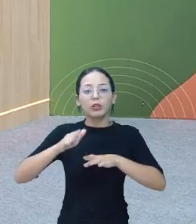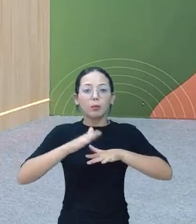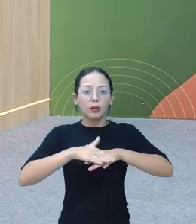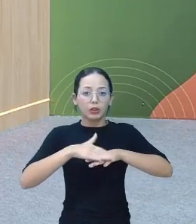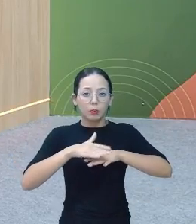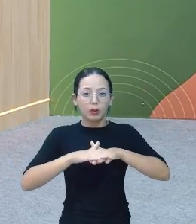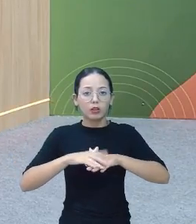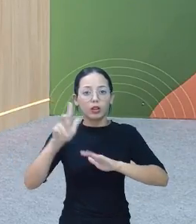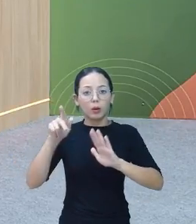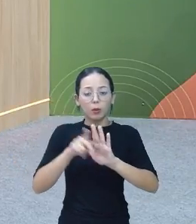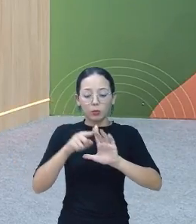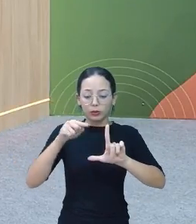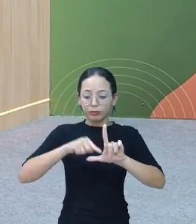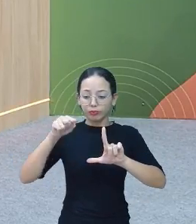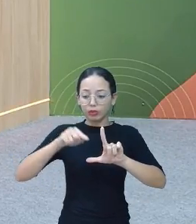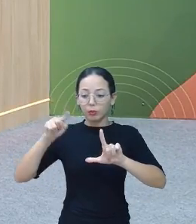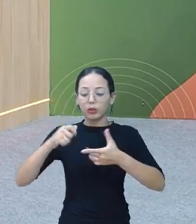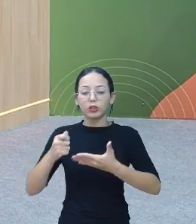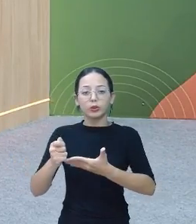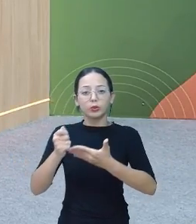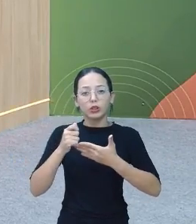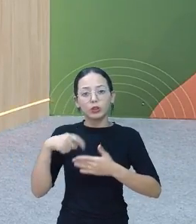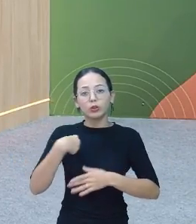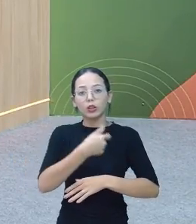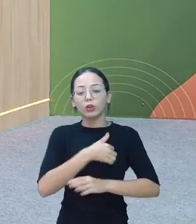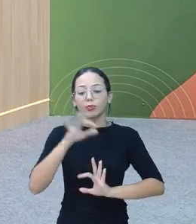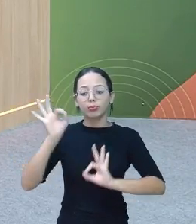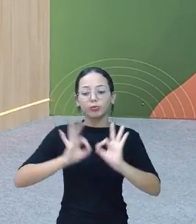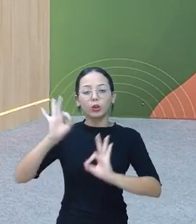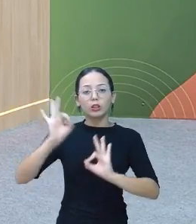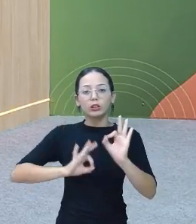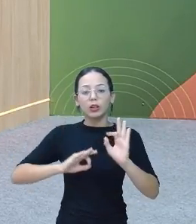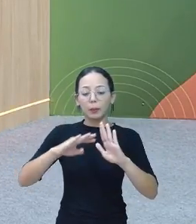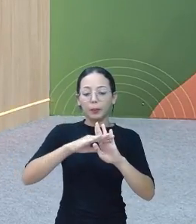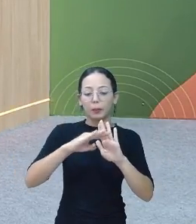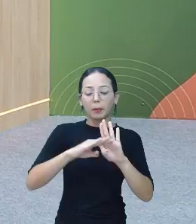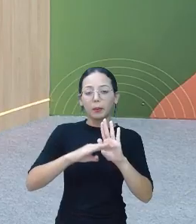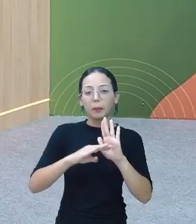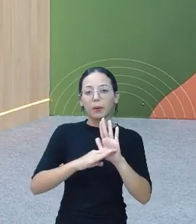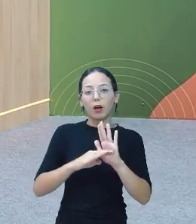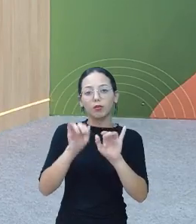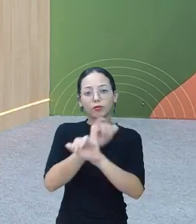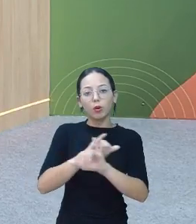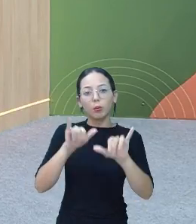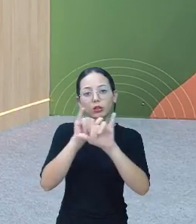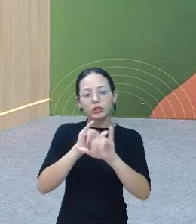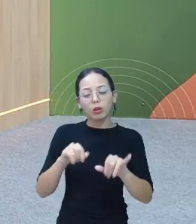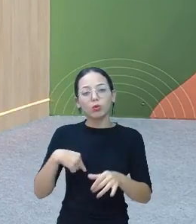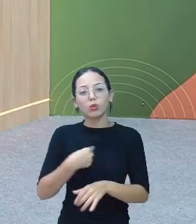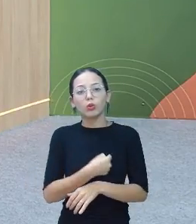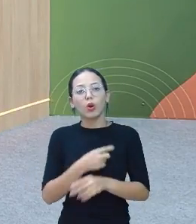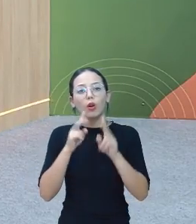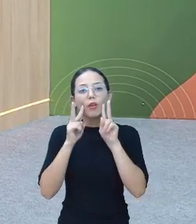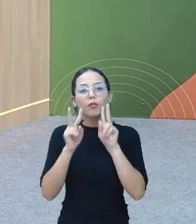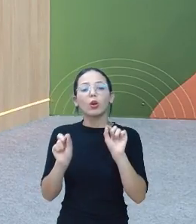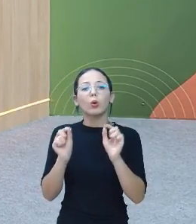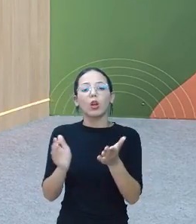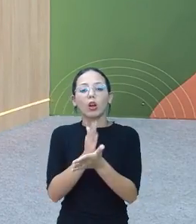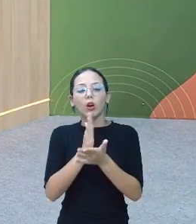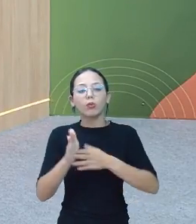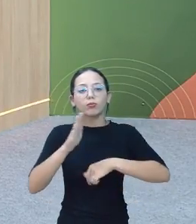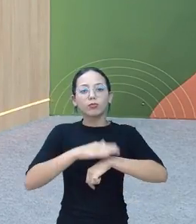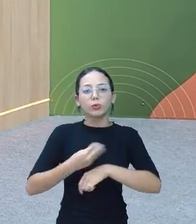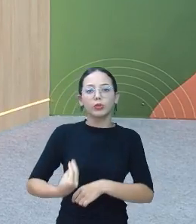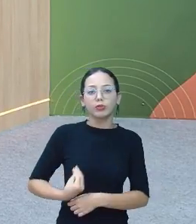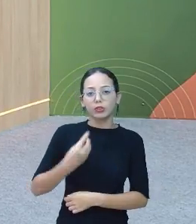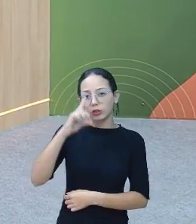uma ferramenta estatística que nos ajuda a organizar as informações, tá certo? A gente vai ver que em muitas situações do